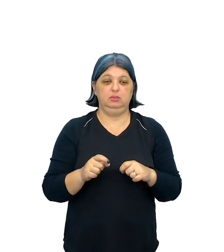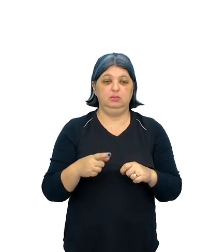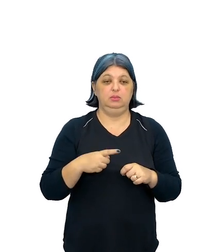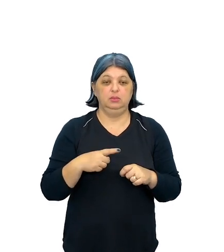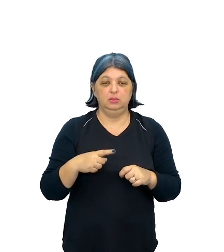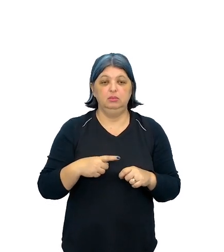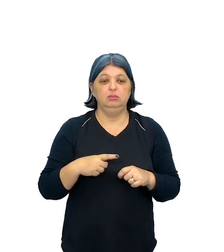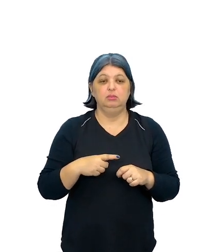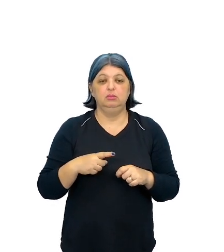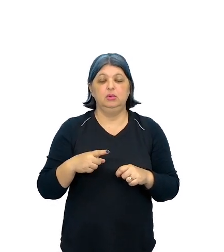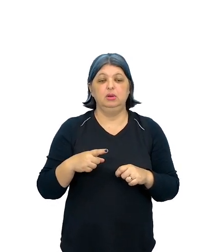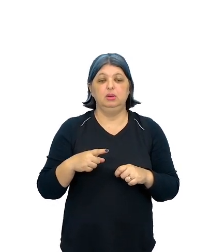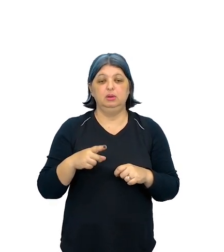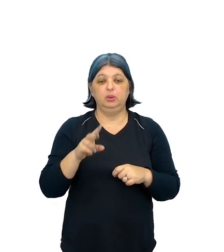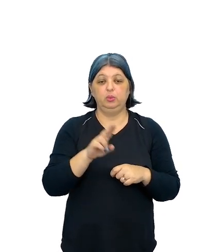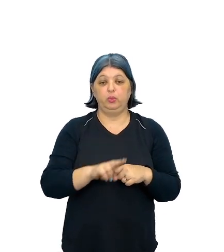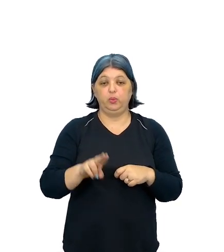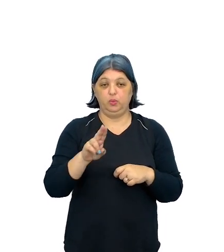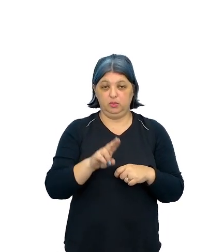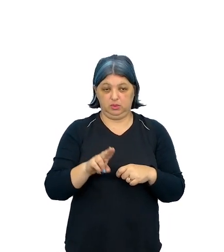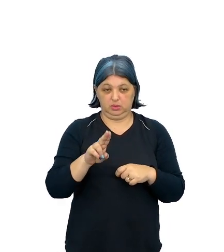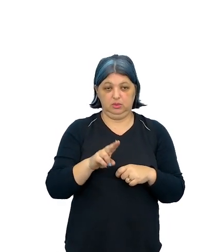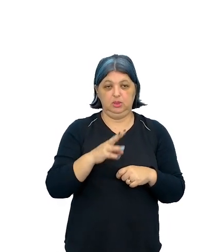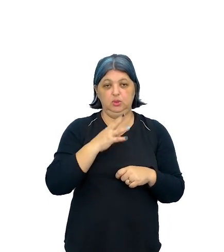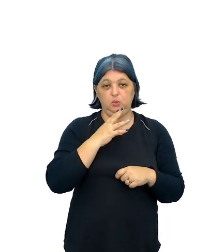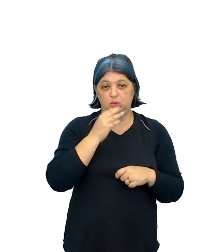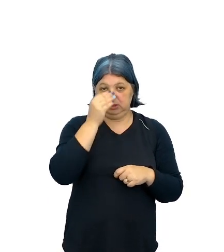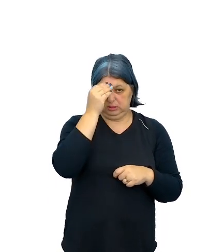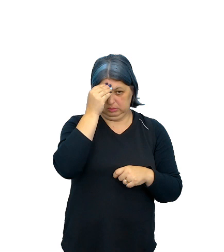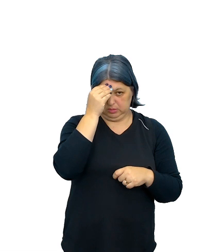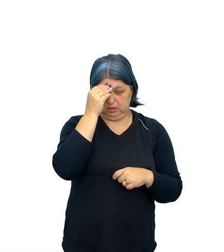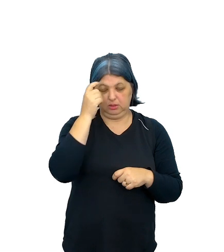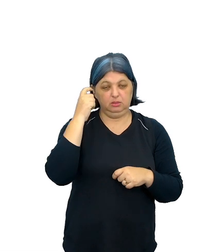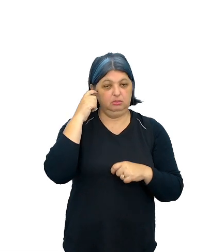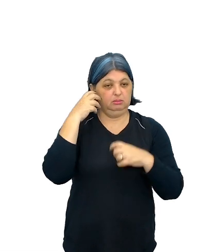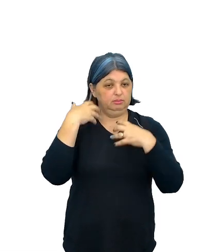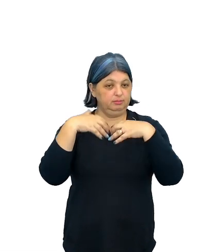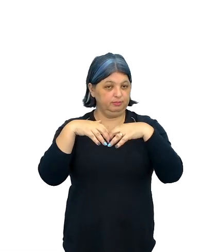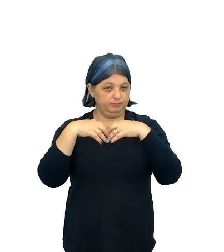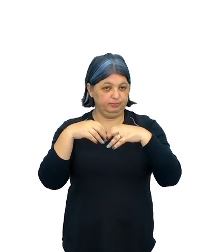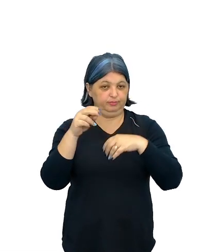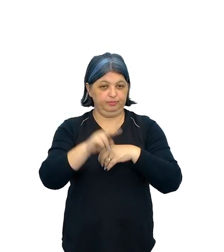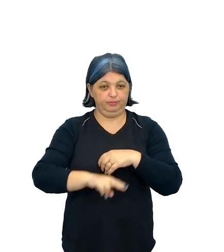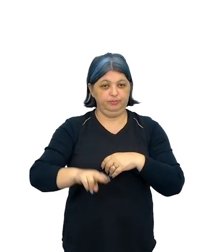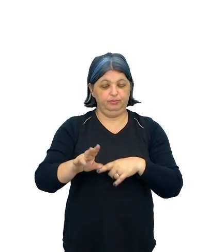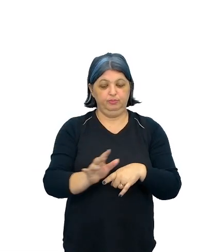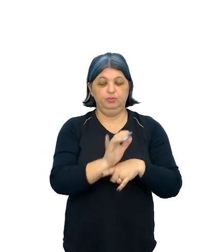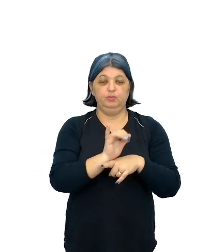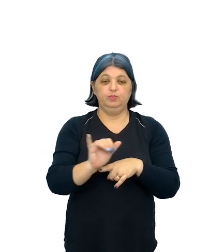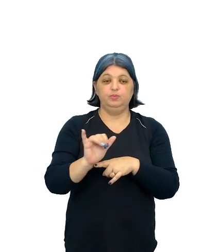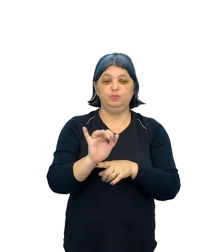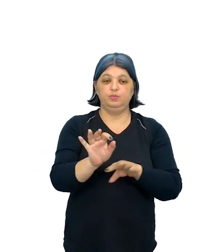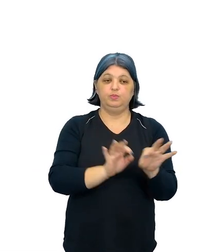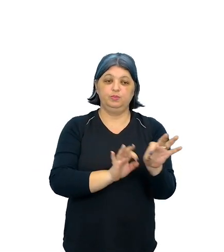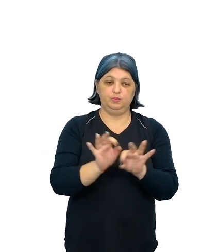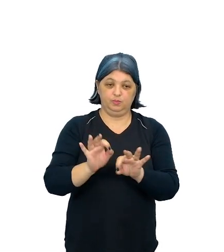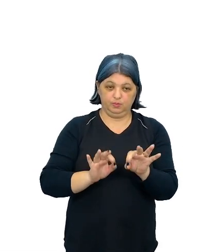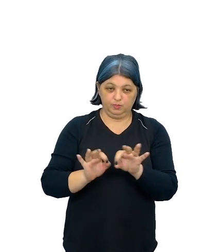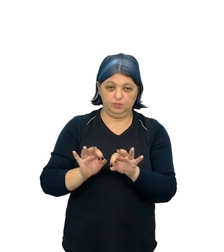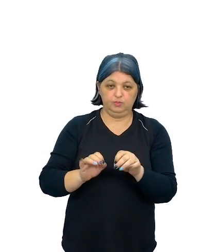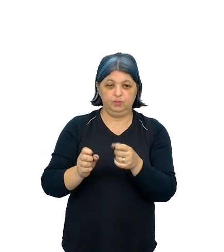né, aqui o conhecimento cognitivo de utilizar estratégias de